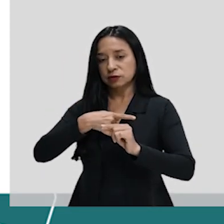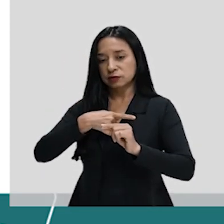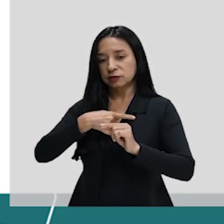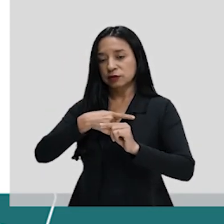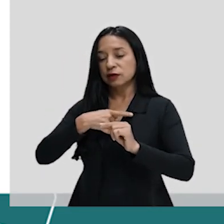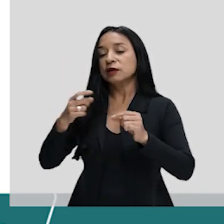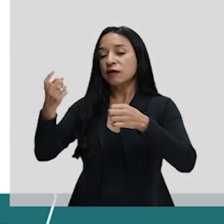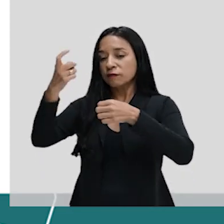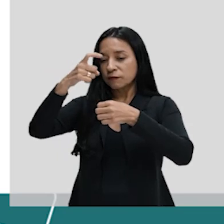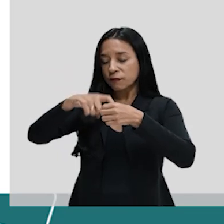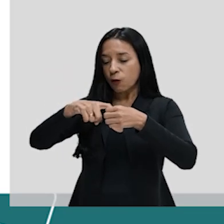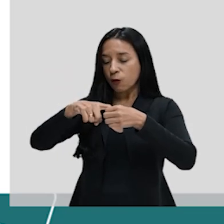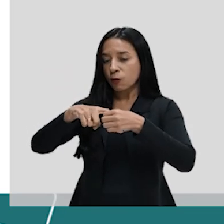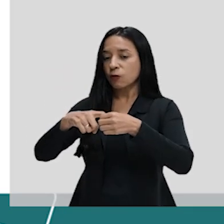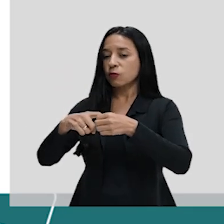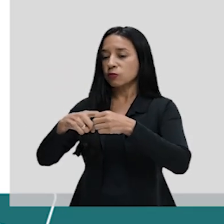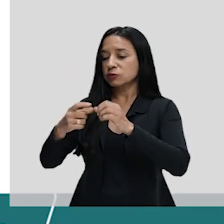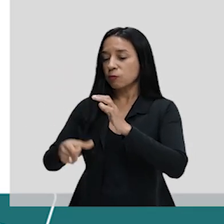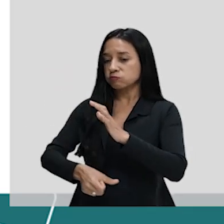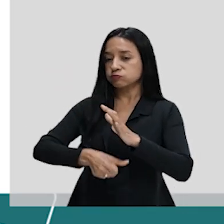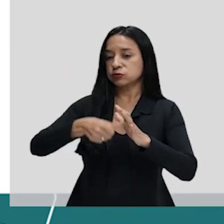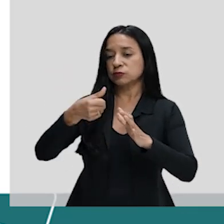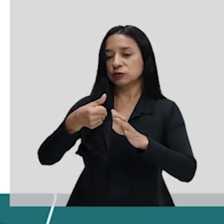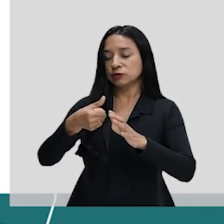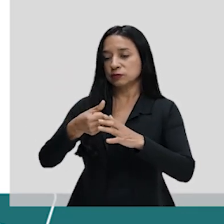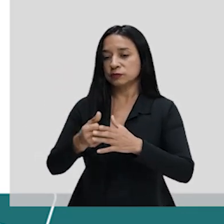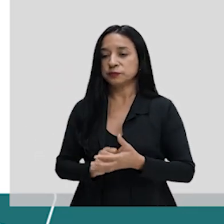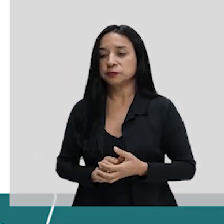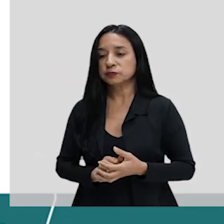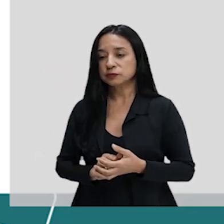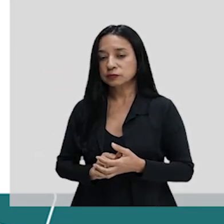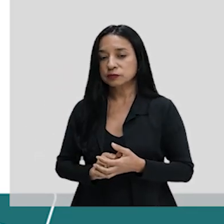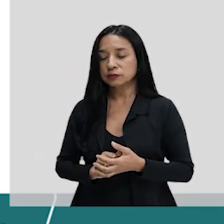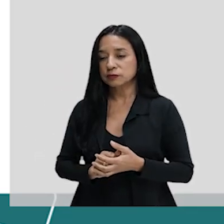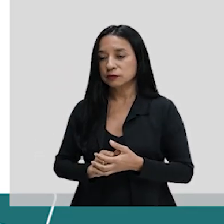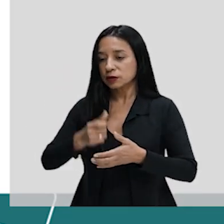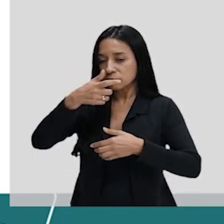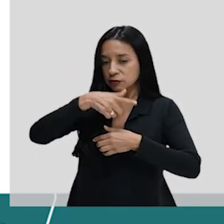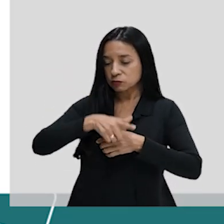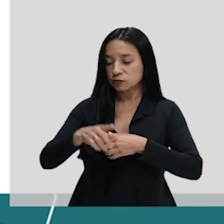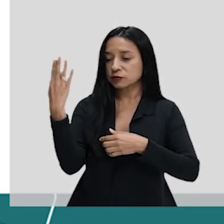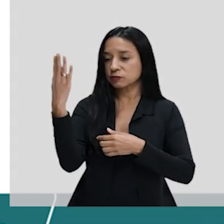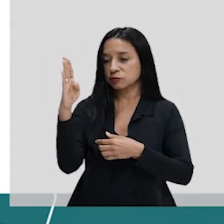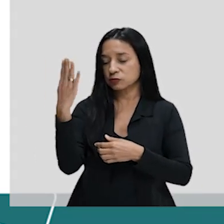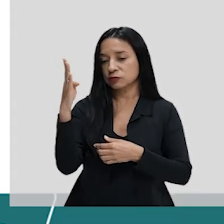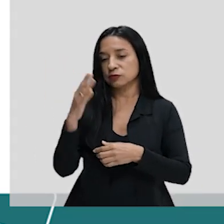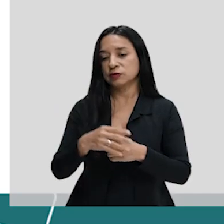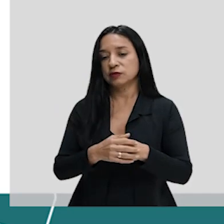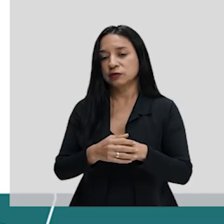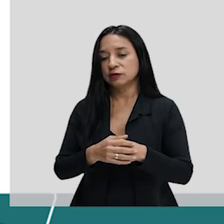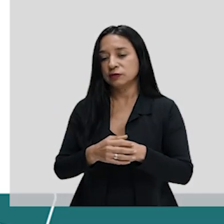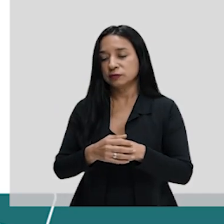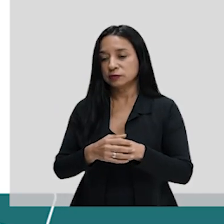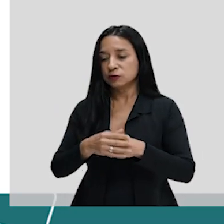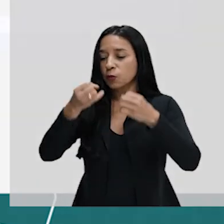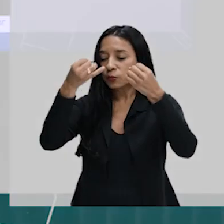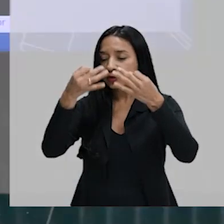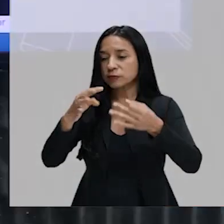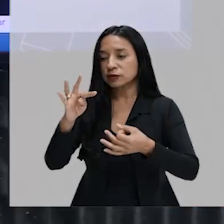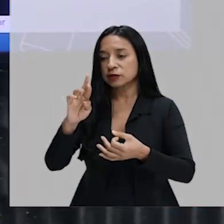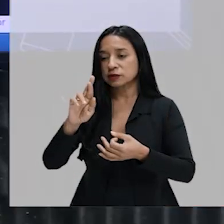se curar se ele estiver sozinho. Porque ela tem uma visão integradora, uma visão social. Então, o indivíduo, quando ele